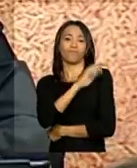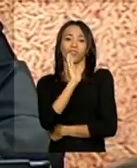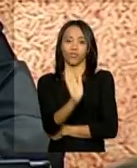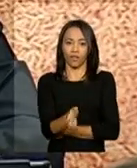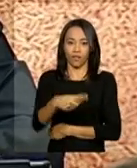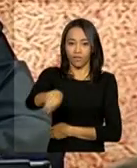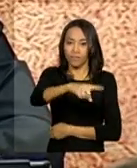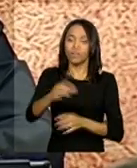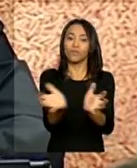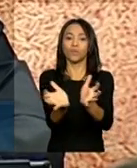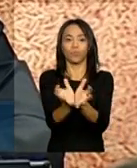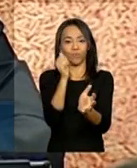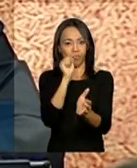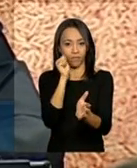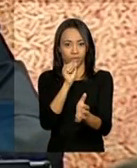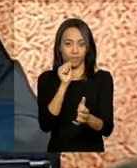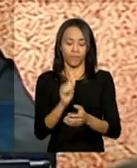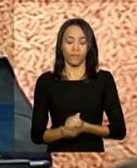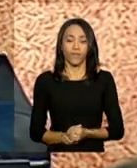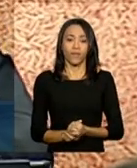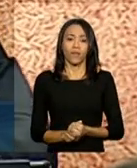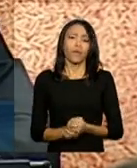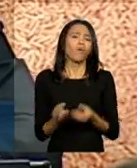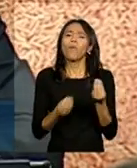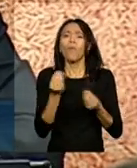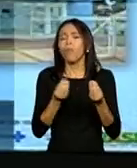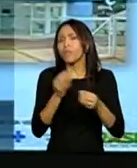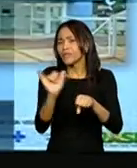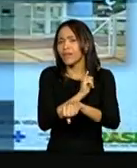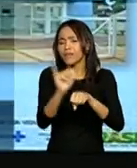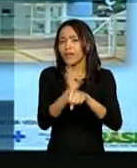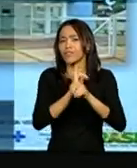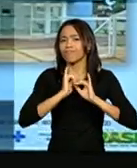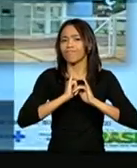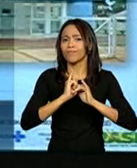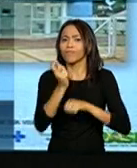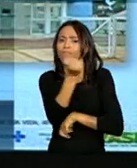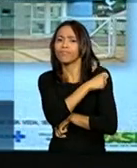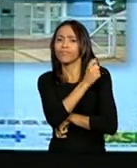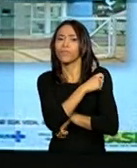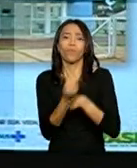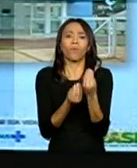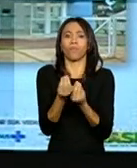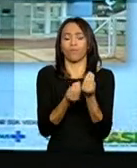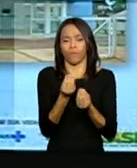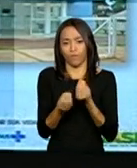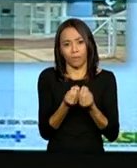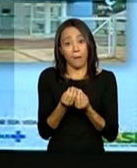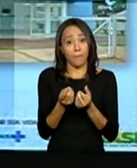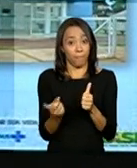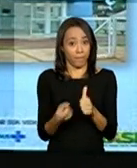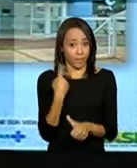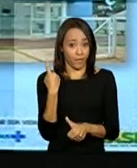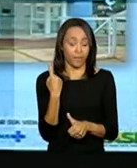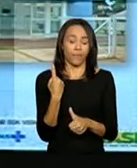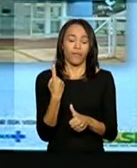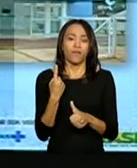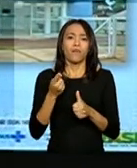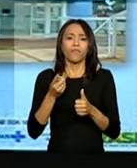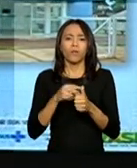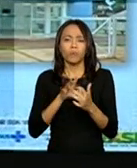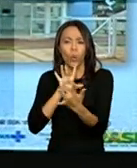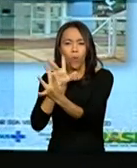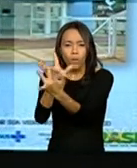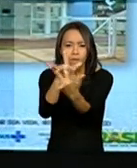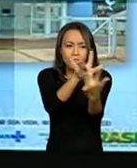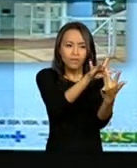pode passar eh a estratégia de vacinação será feita num uma articulação com as